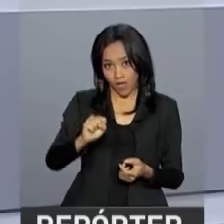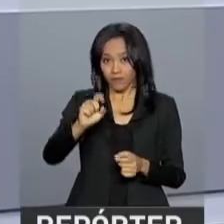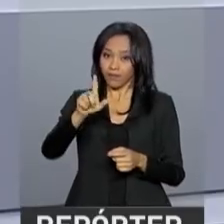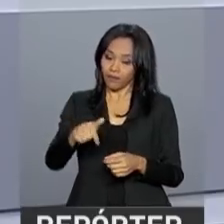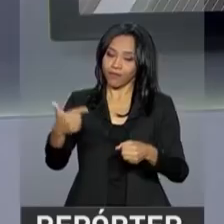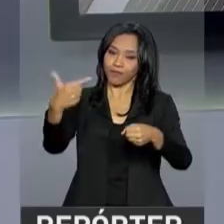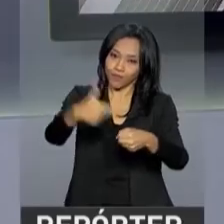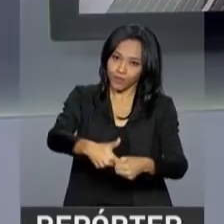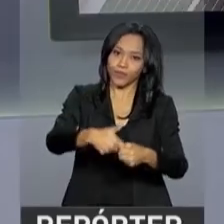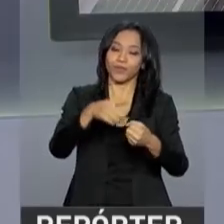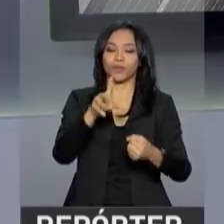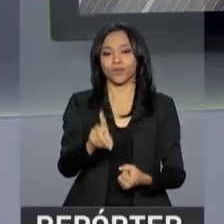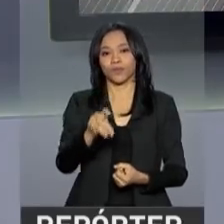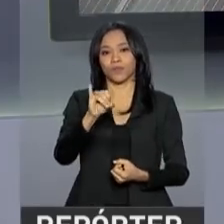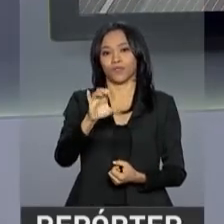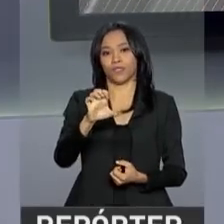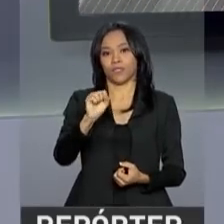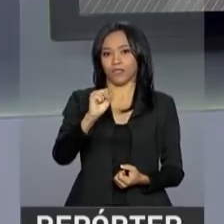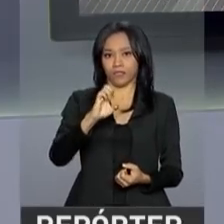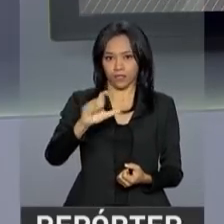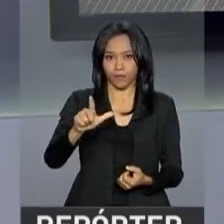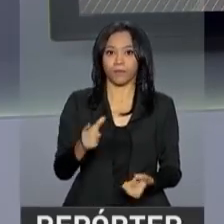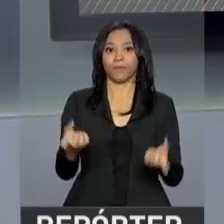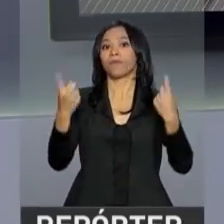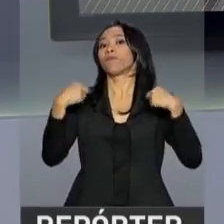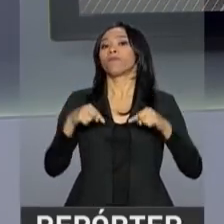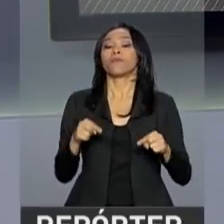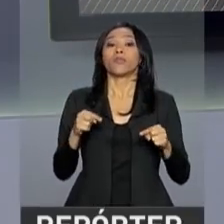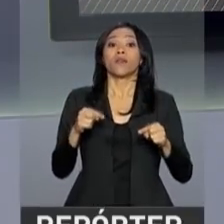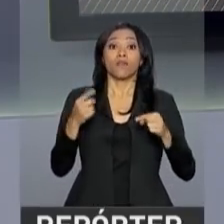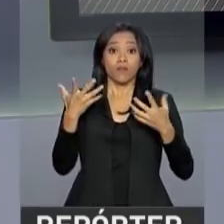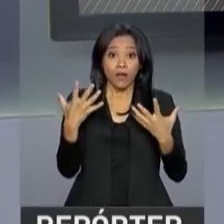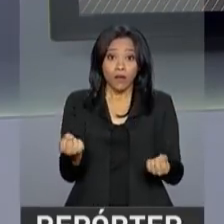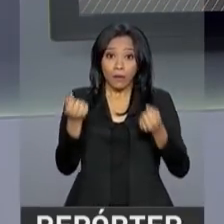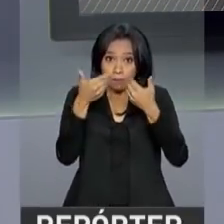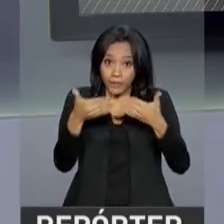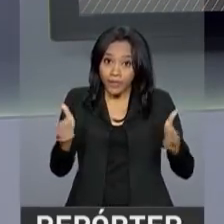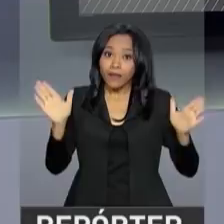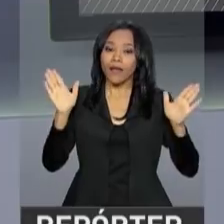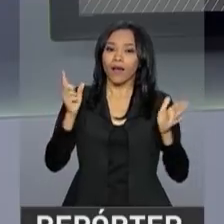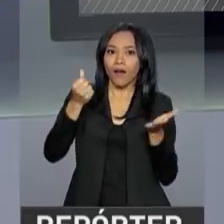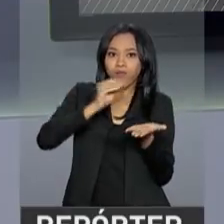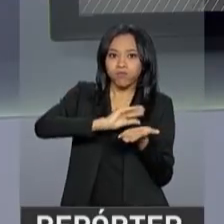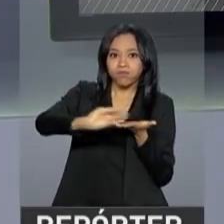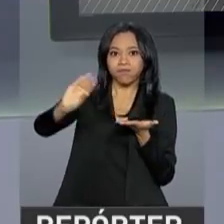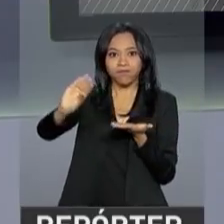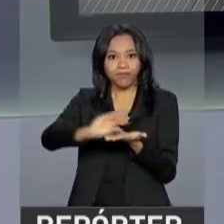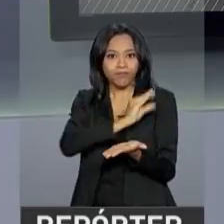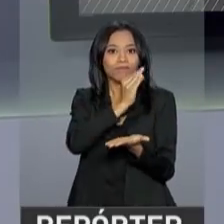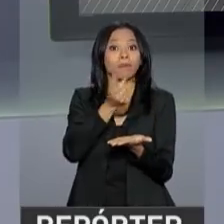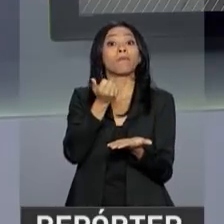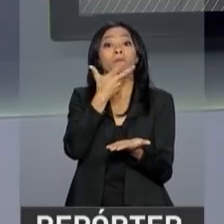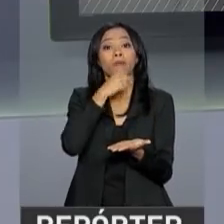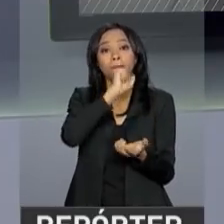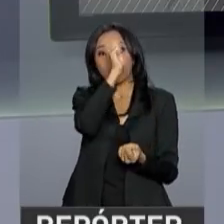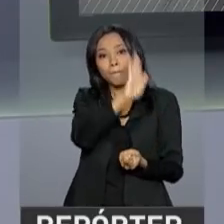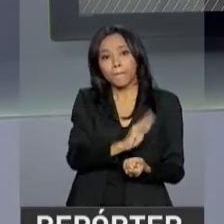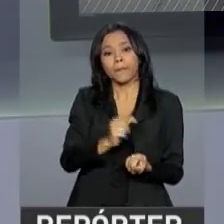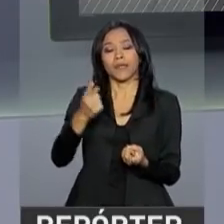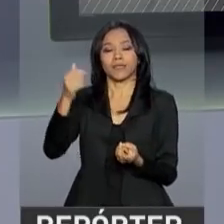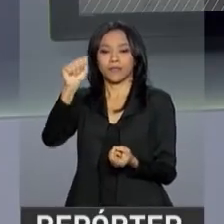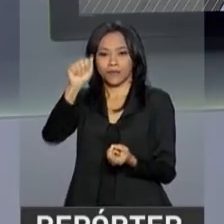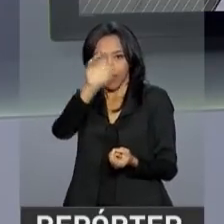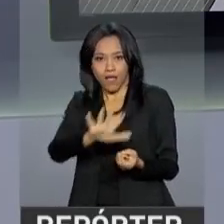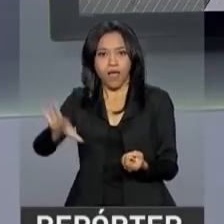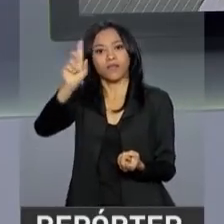diesel ampliar as possibilidades de investimentos entre brasil e ásia esse foi o objetivo da viagem do ministro